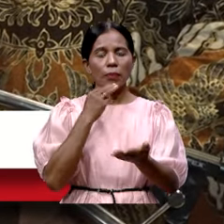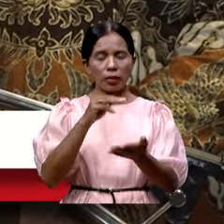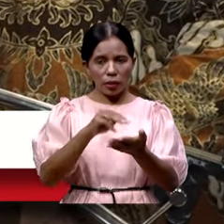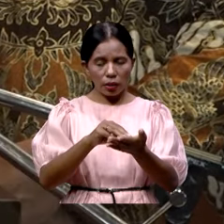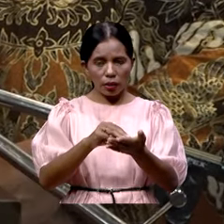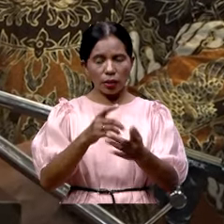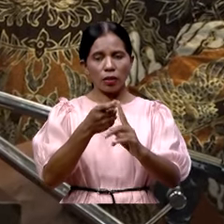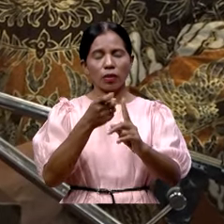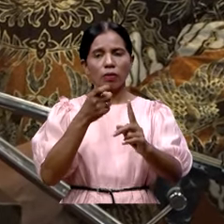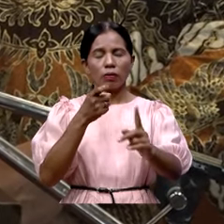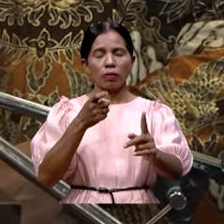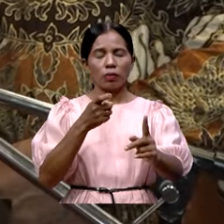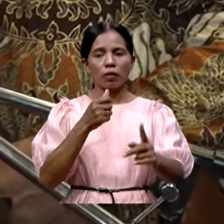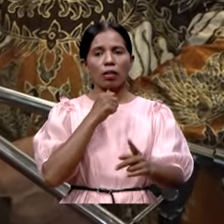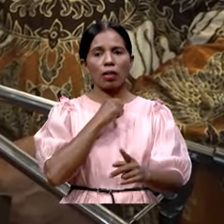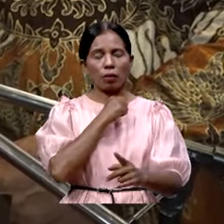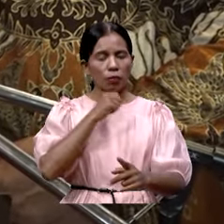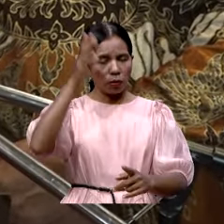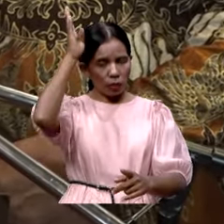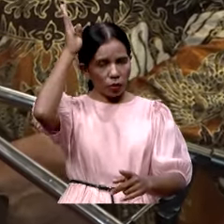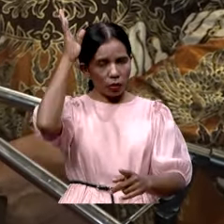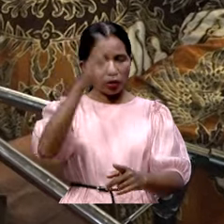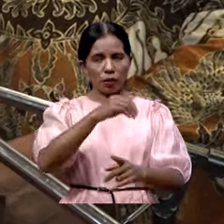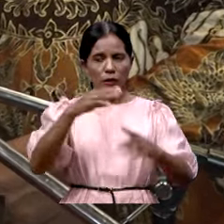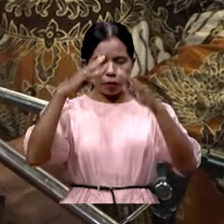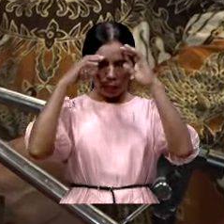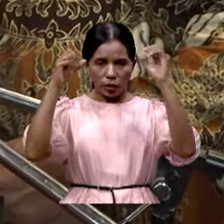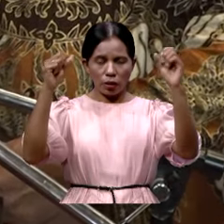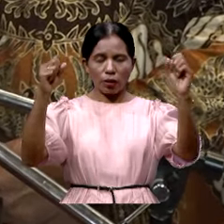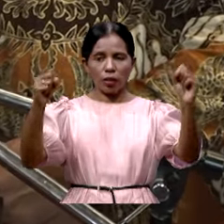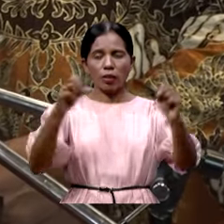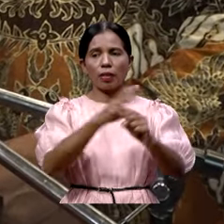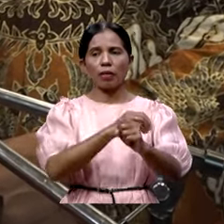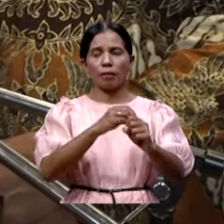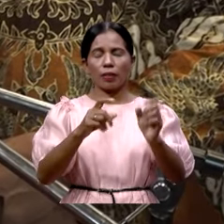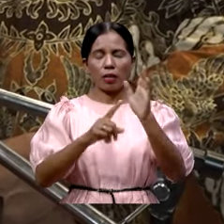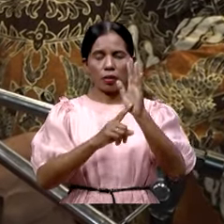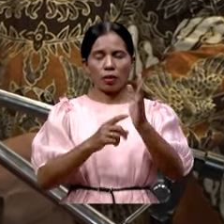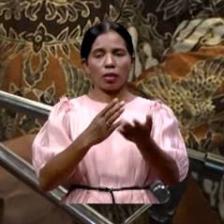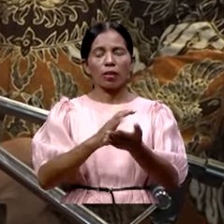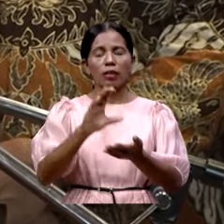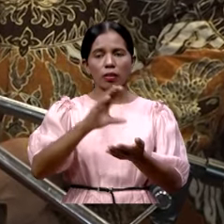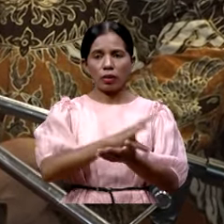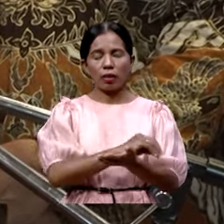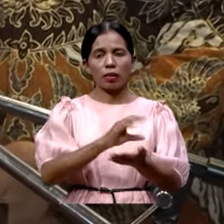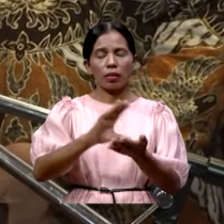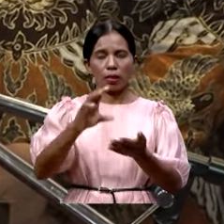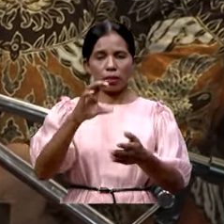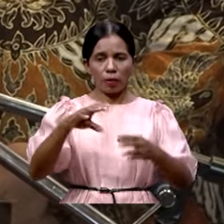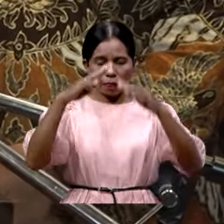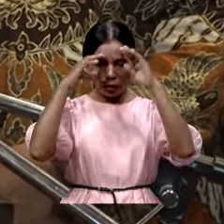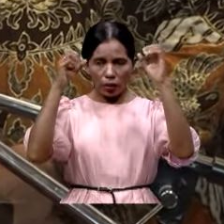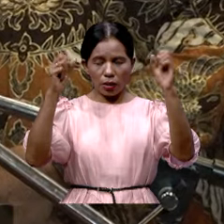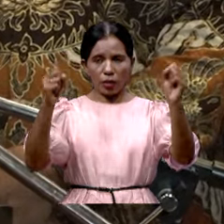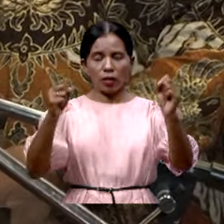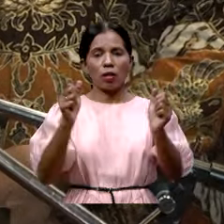cardeal Virgílio, presidente da Conferência Episcopal e Nunciatura Apostólica e Regília. Presidente da República, o